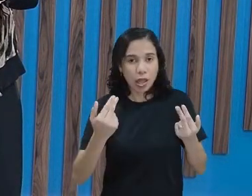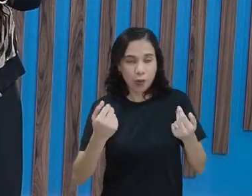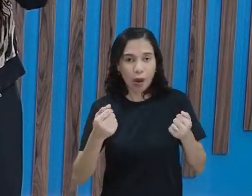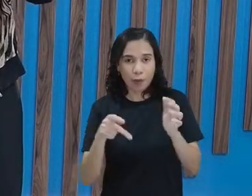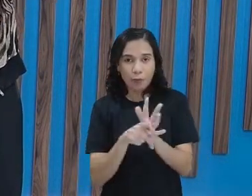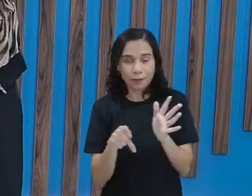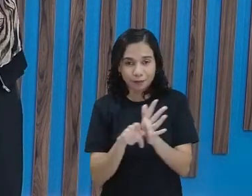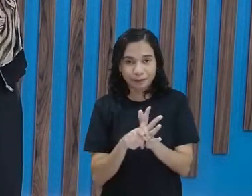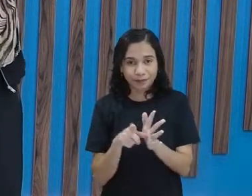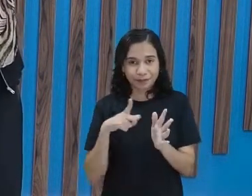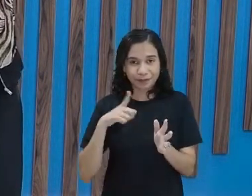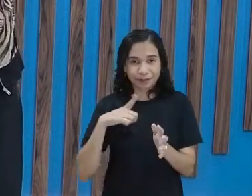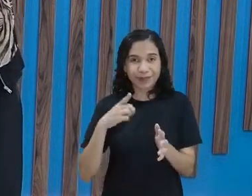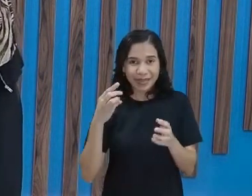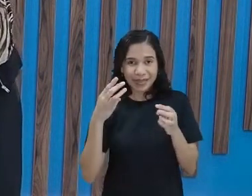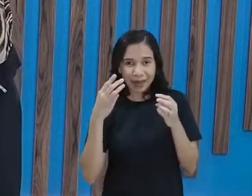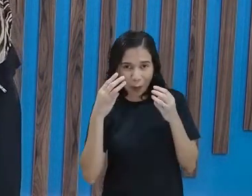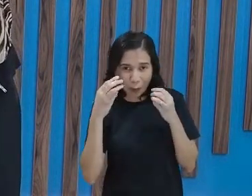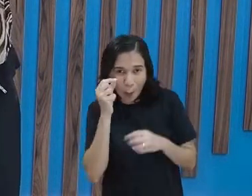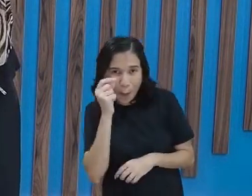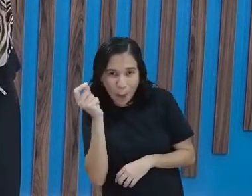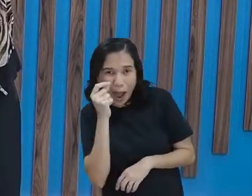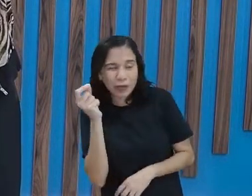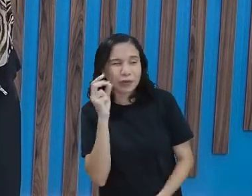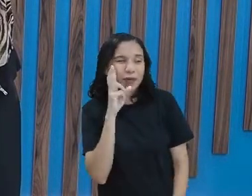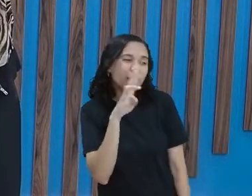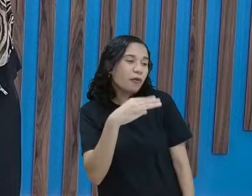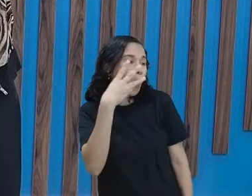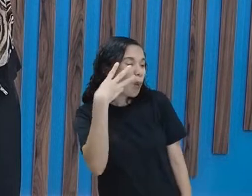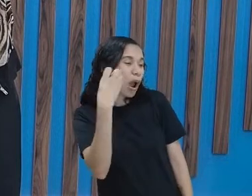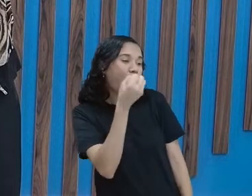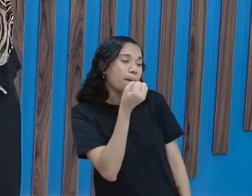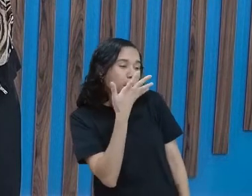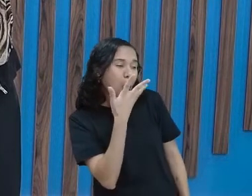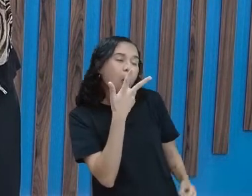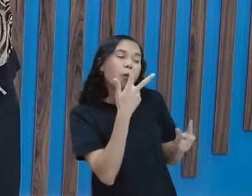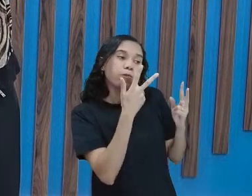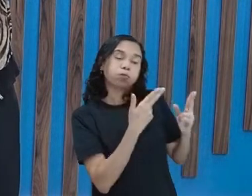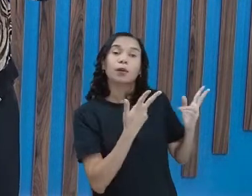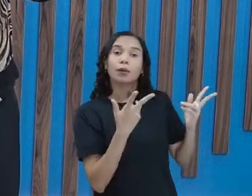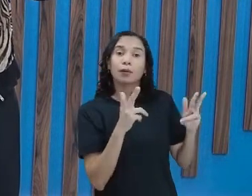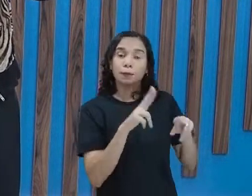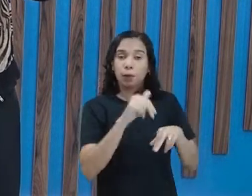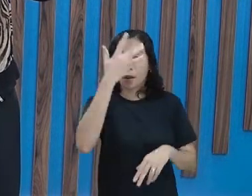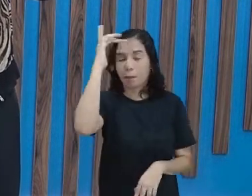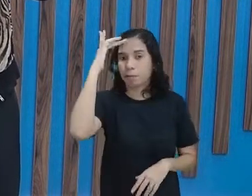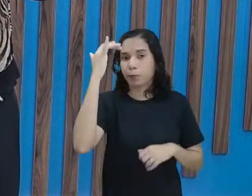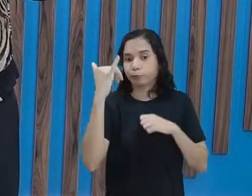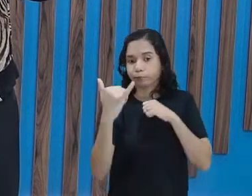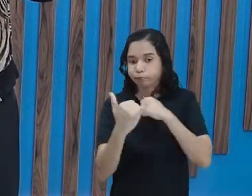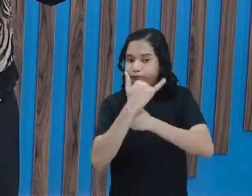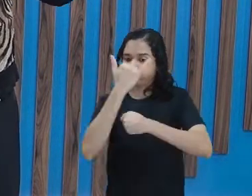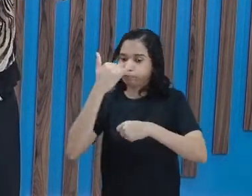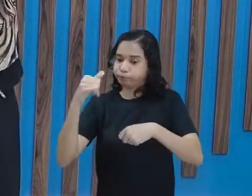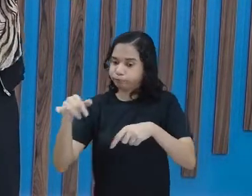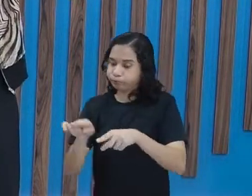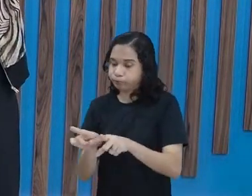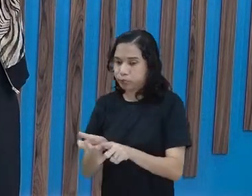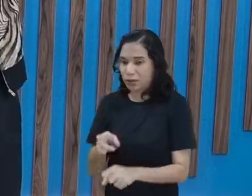não é? Que achou o gatinho tão bonzinho porque ele estava dormindo. E aí você se engana com alguém também.